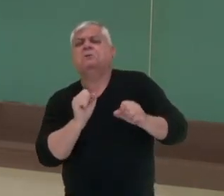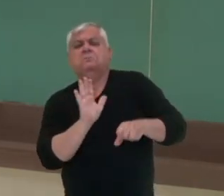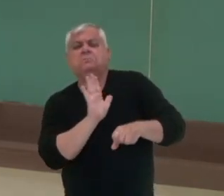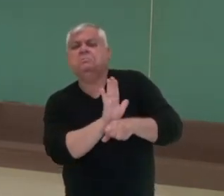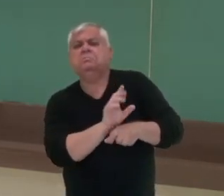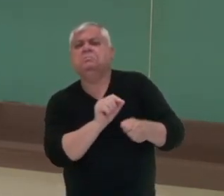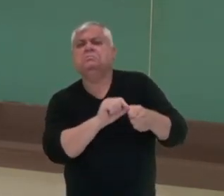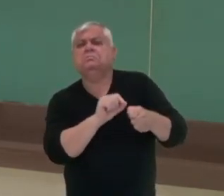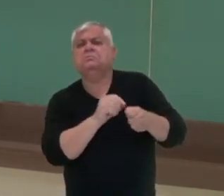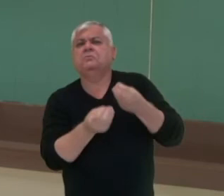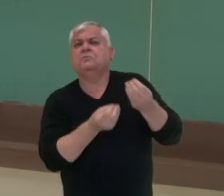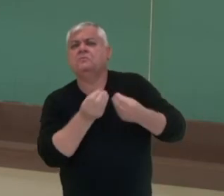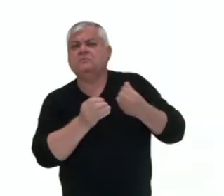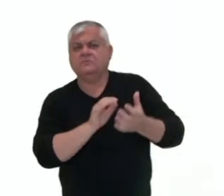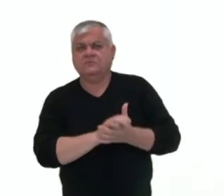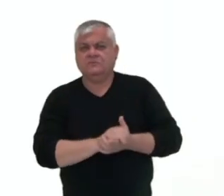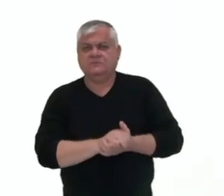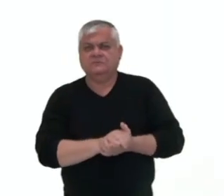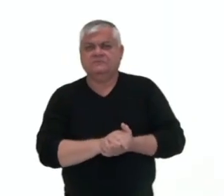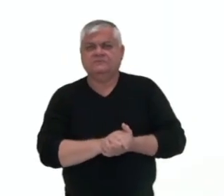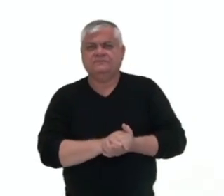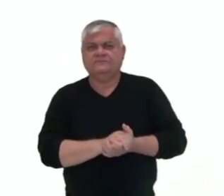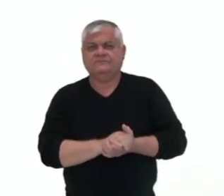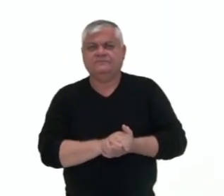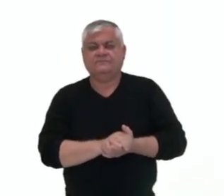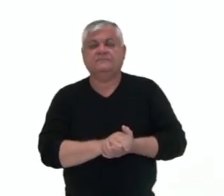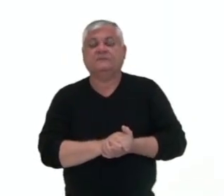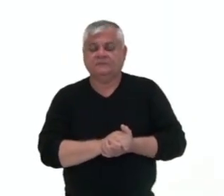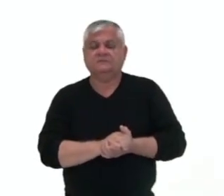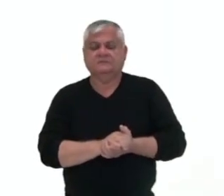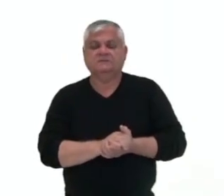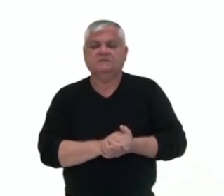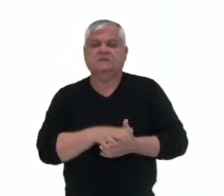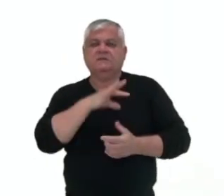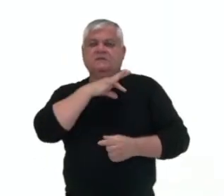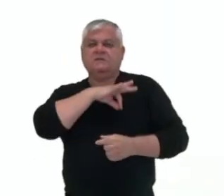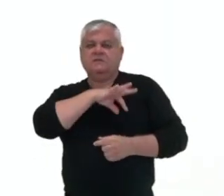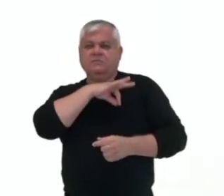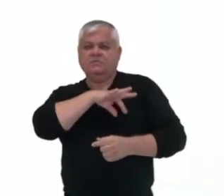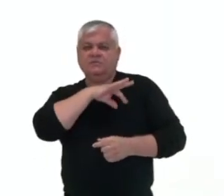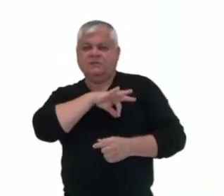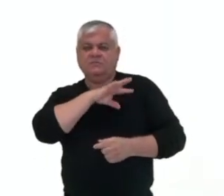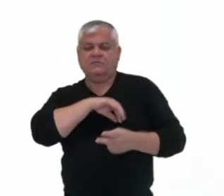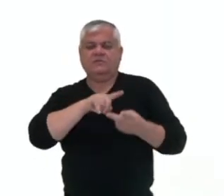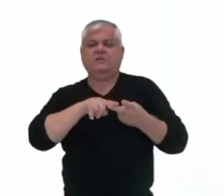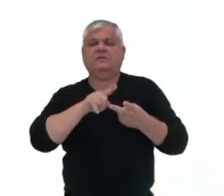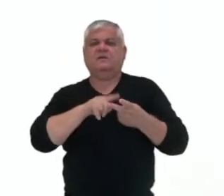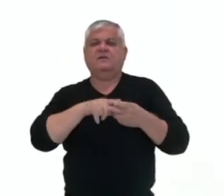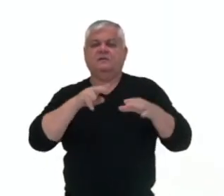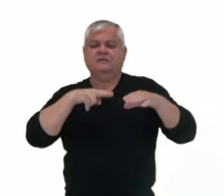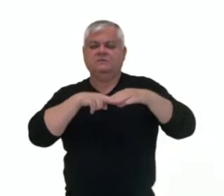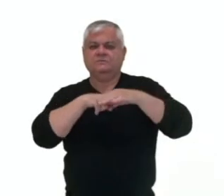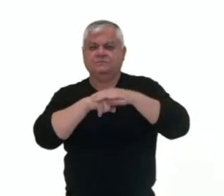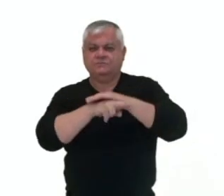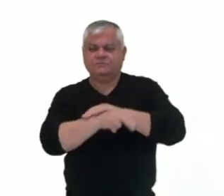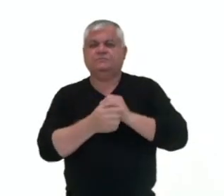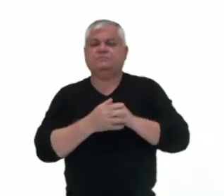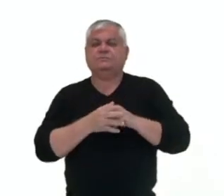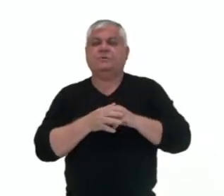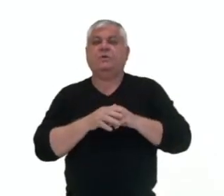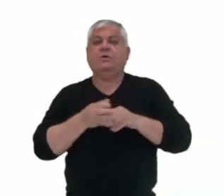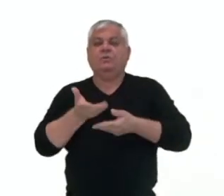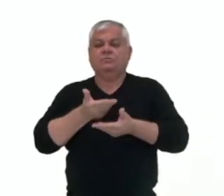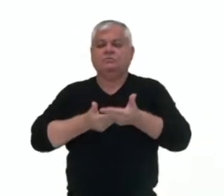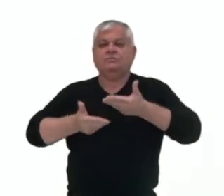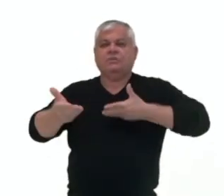para tratar a leucemia? Quimioterapia, imunoterapia, radioterapia, transplante de medula